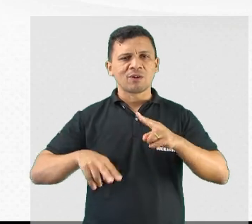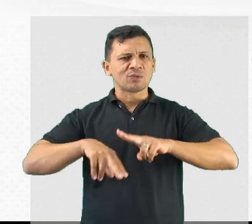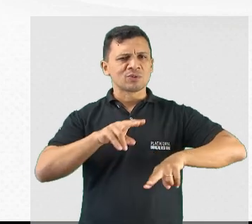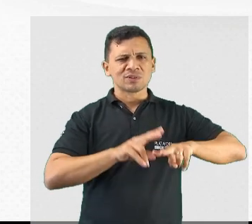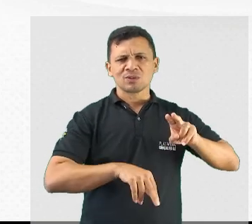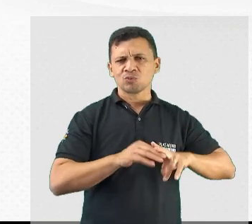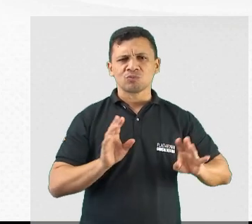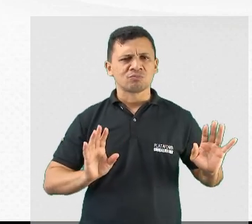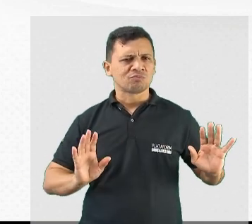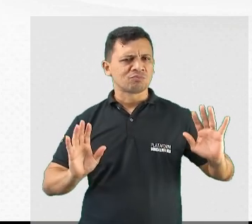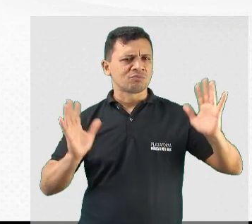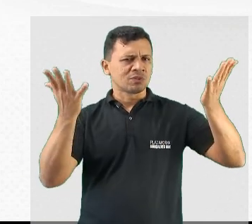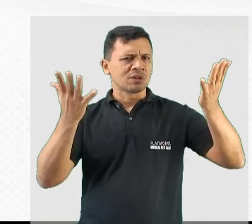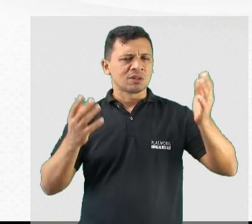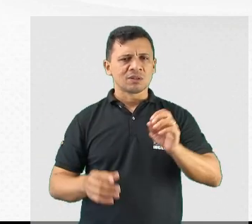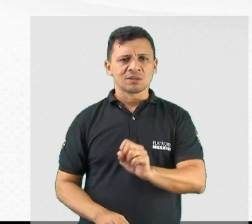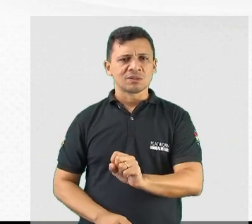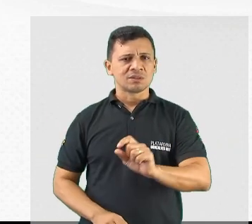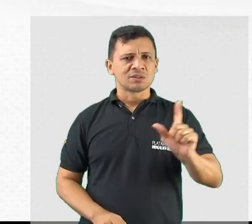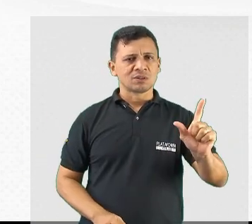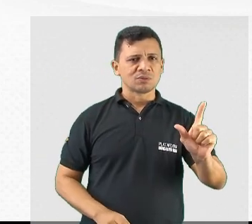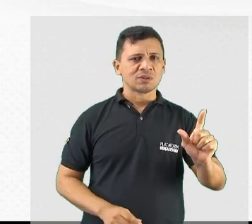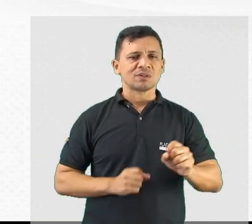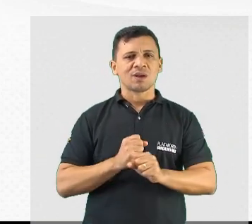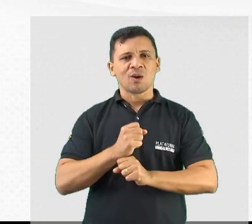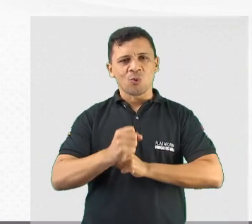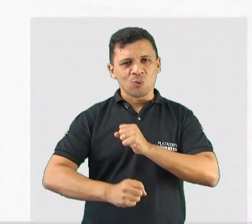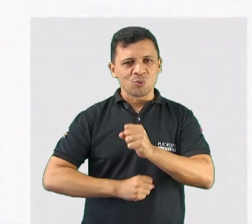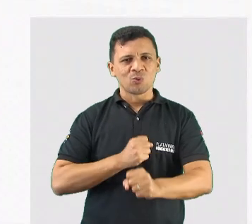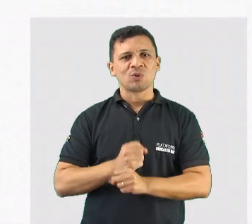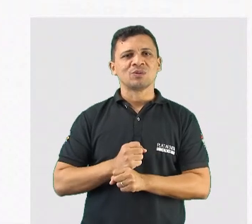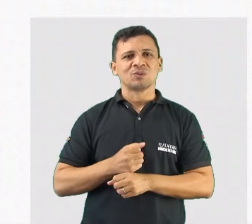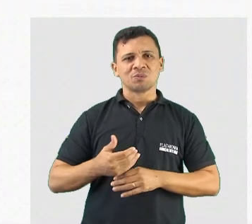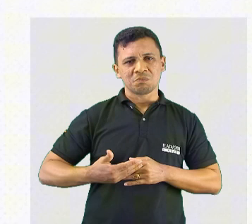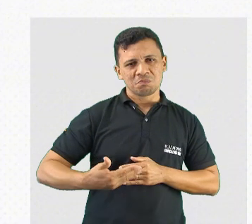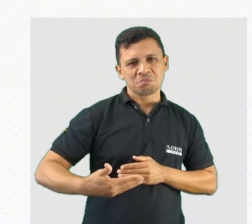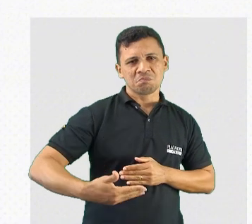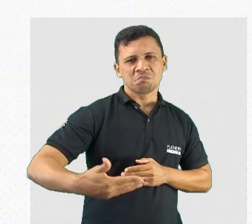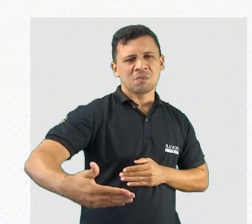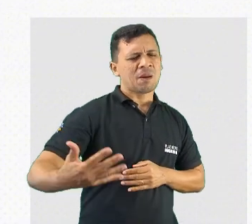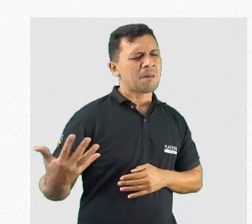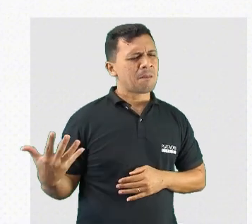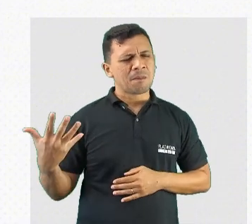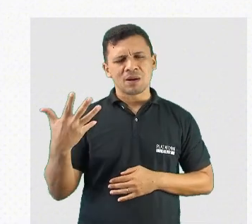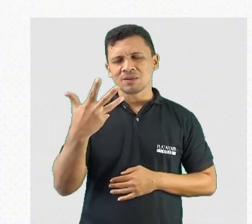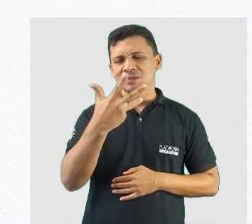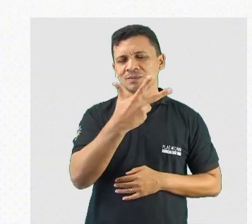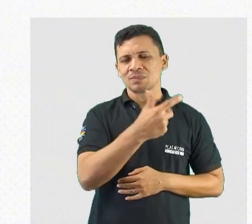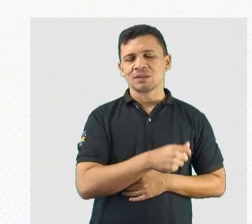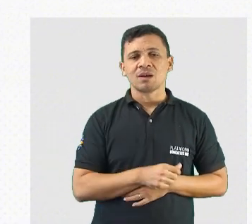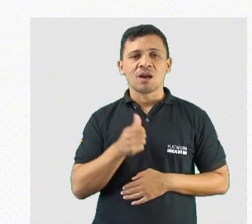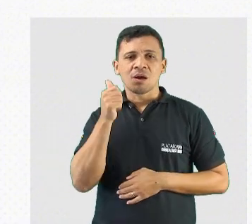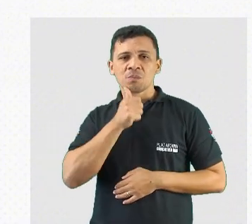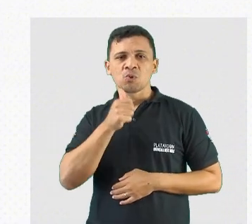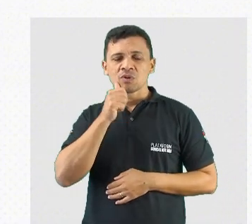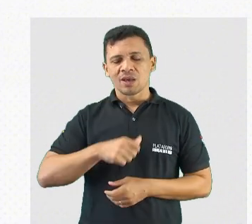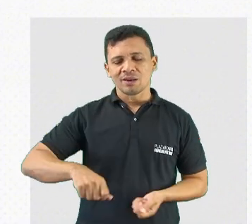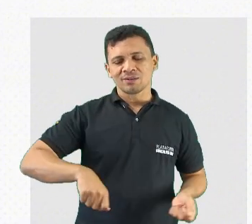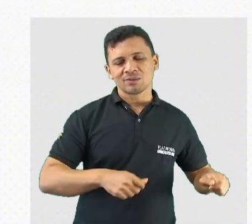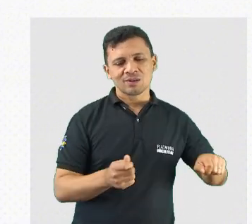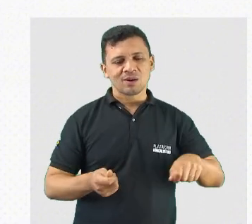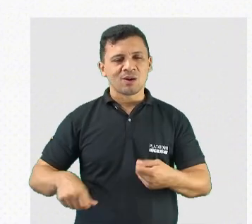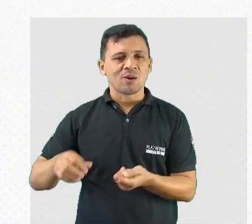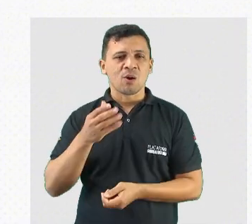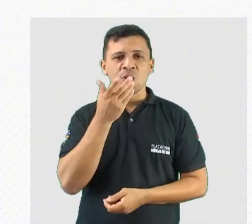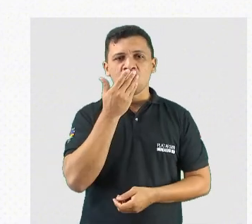Maranhão, aqui em São Luís, o tambor de crioula é o ano inteiro, uma das coisas mais belas que eu já vi na vida. Coreiras com saias rodadas,